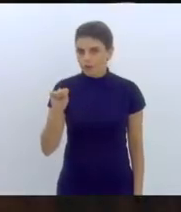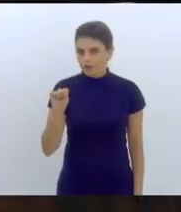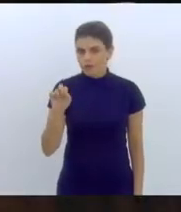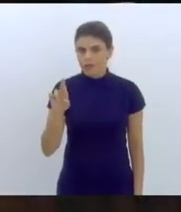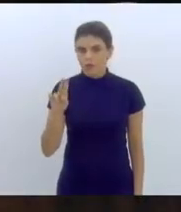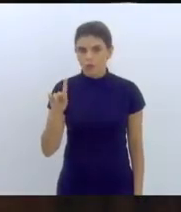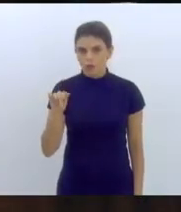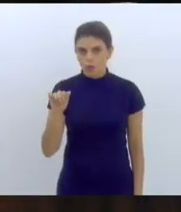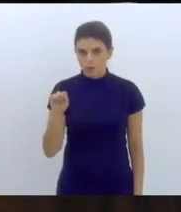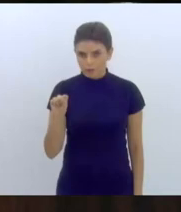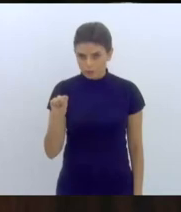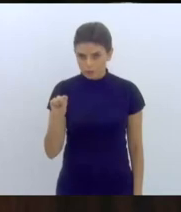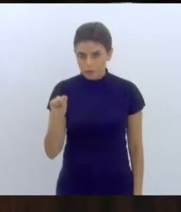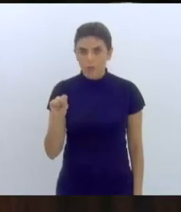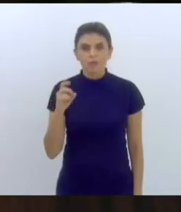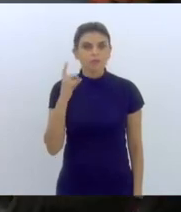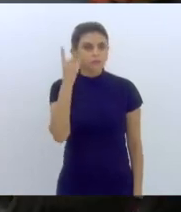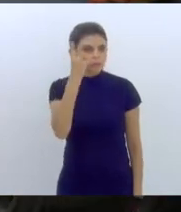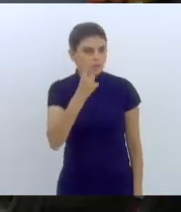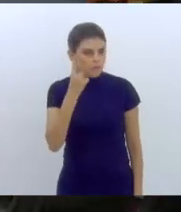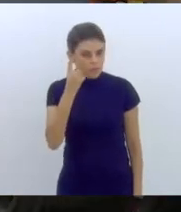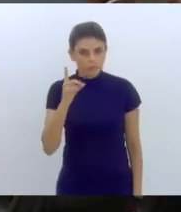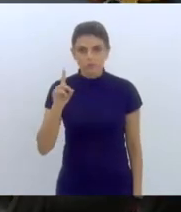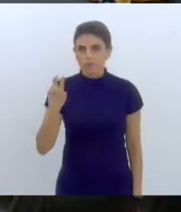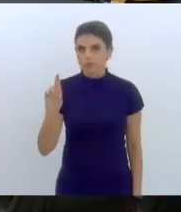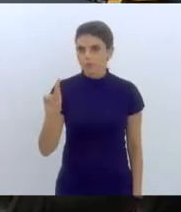Deputado Renato Miranda.